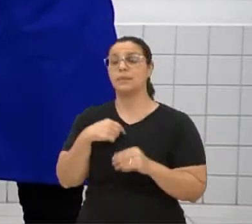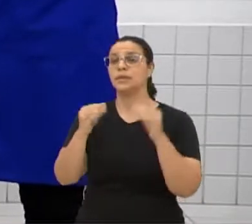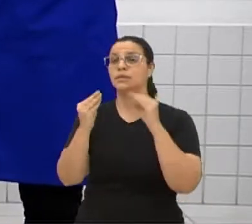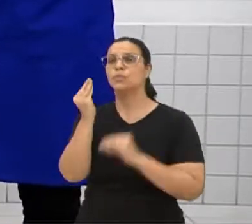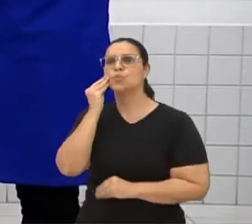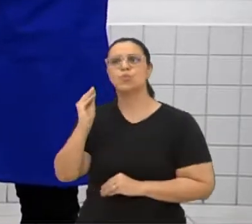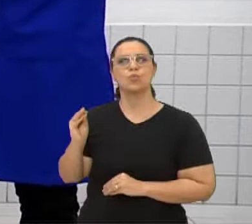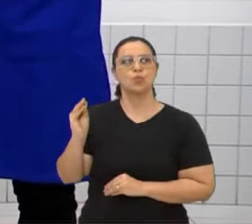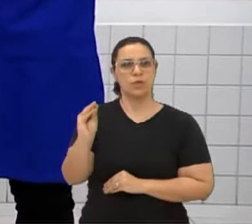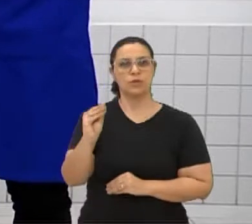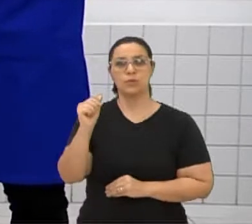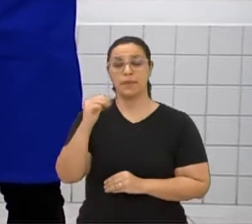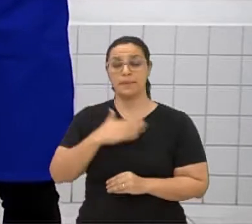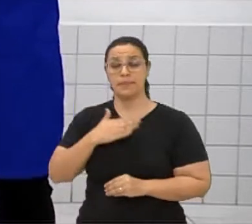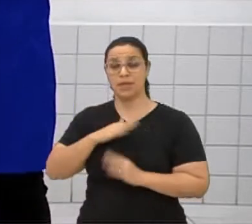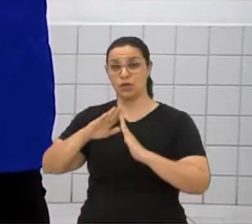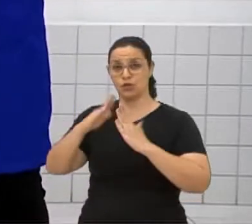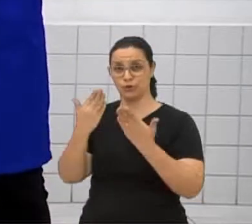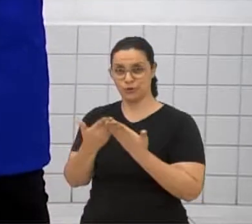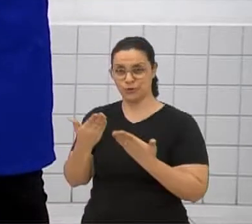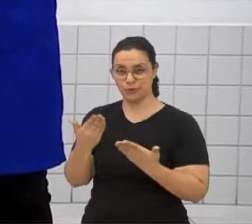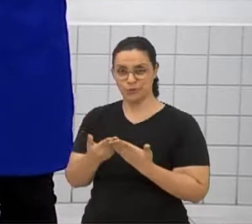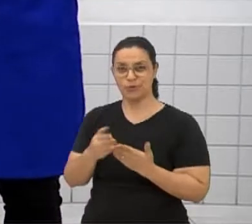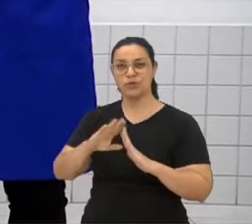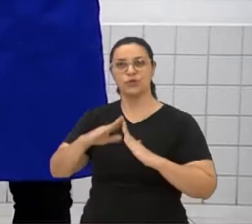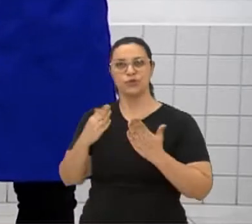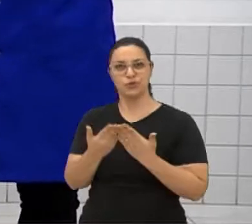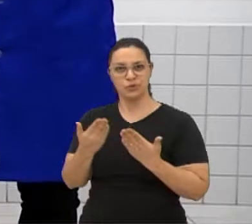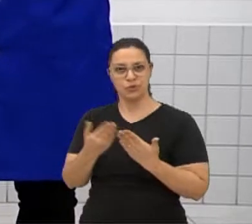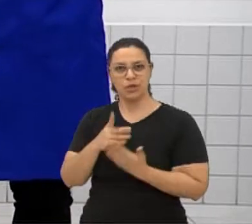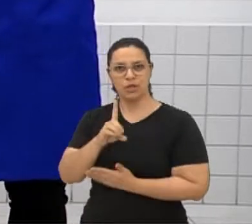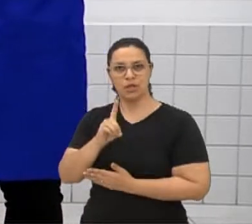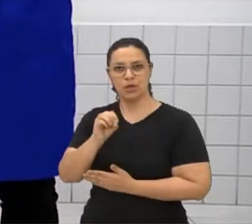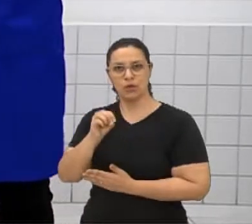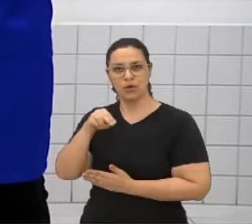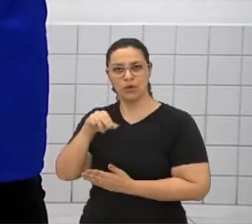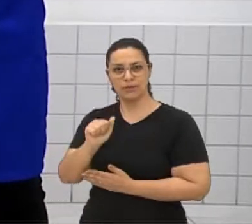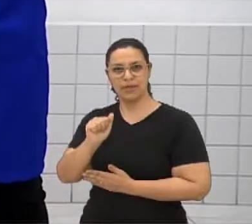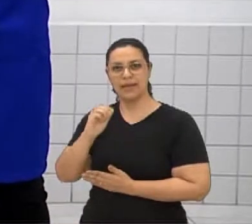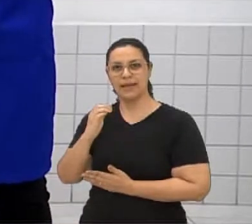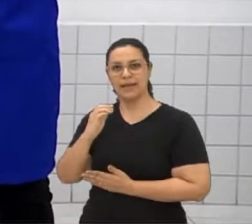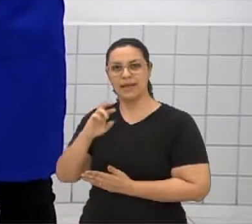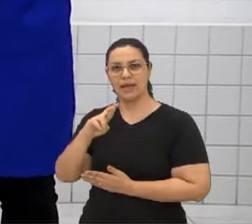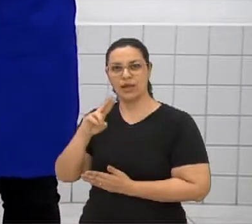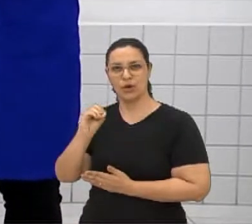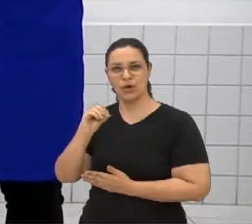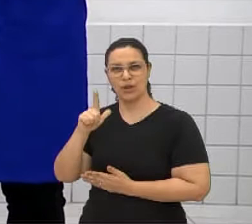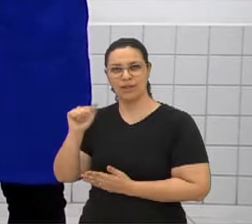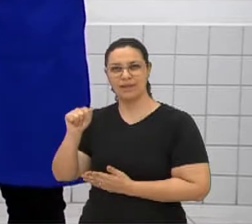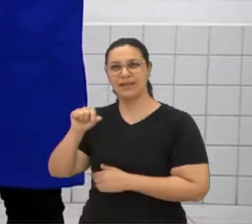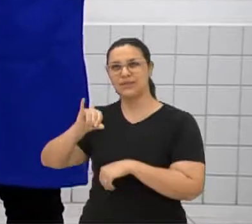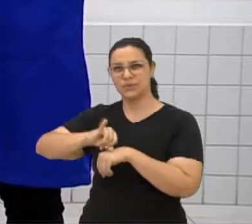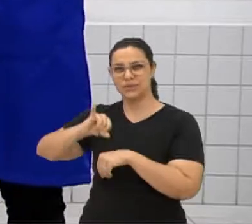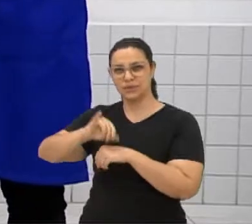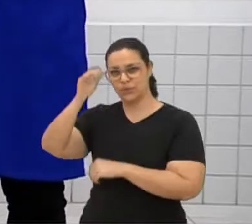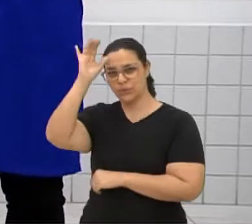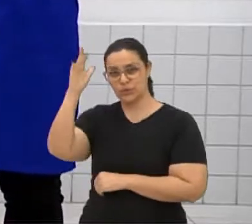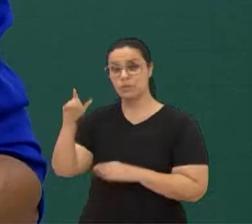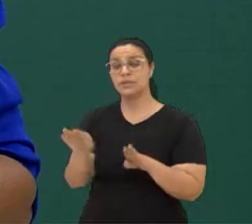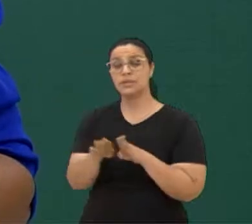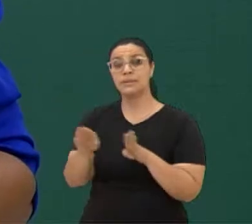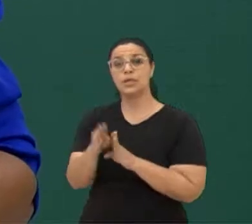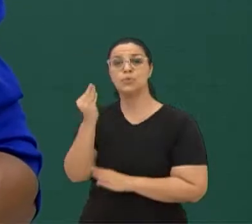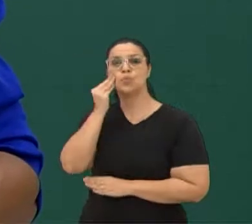mandar também fiquei um beijo para minha escola tá a Escola Estadual Dona Carola o centro de Curitiba e eu quero mandar um beijo especial